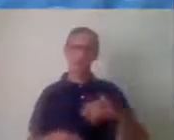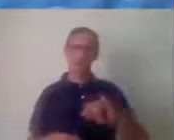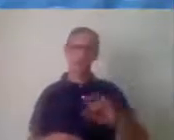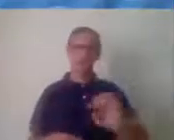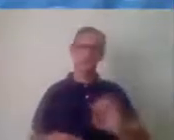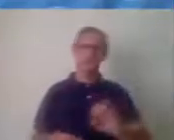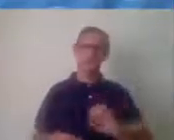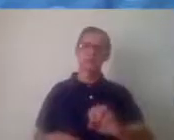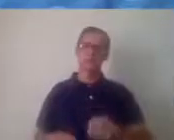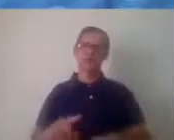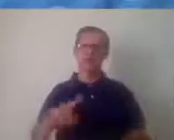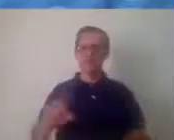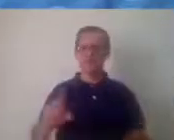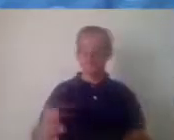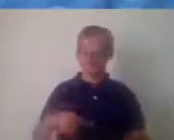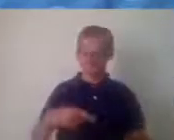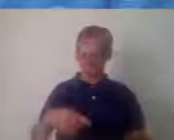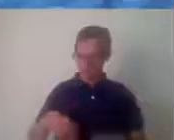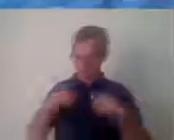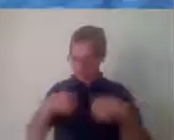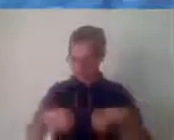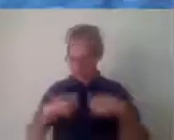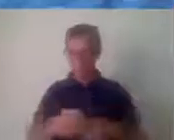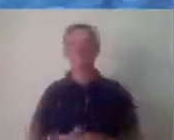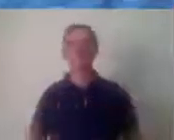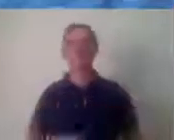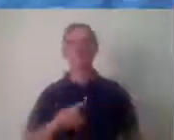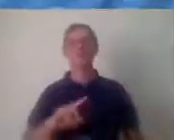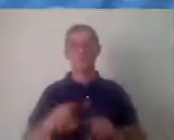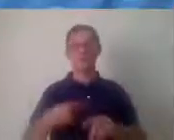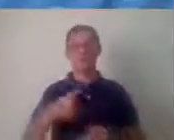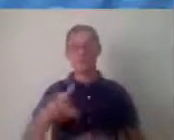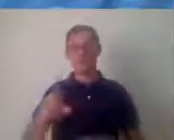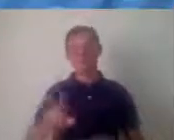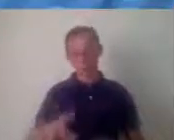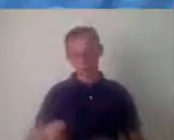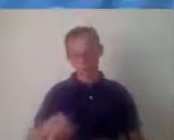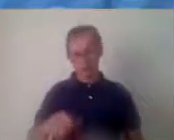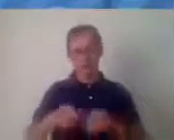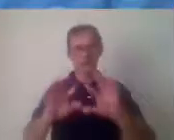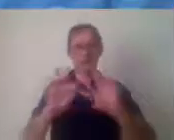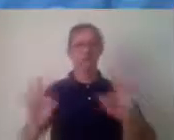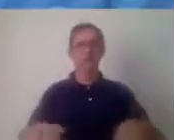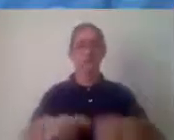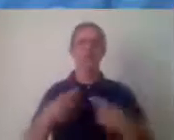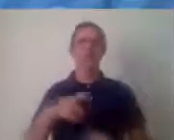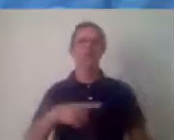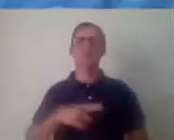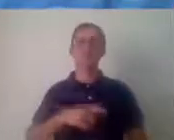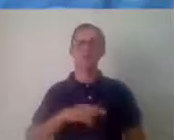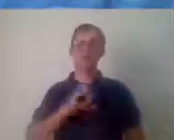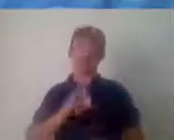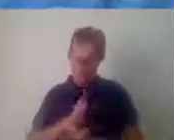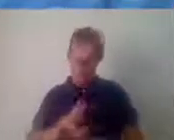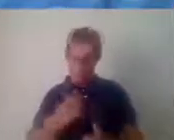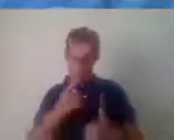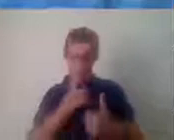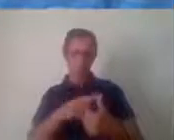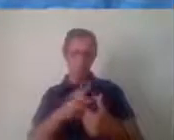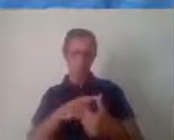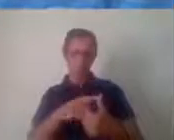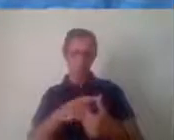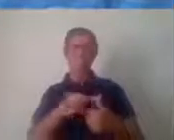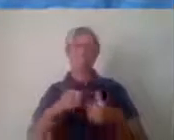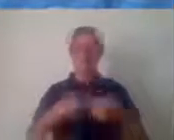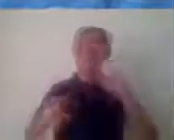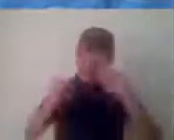suas variáveis, ela vai depender da outra variável que está aí na sua função. Então, você tem que resolvê-la primeiro.